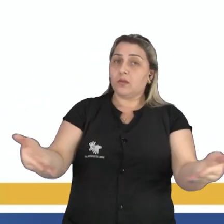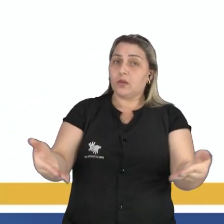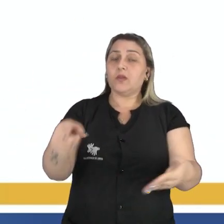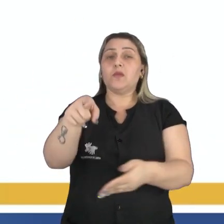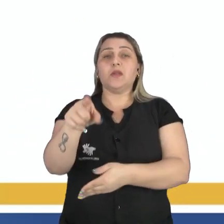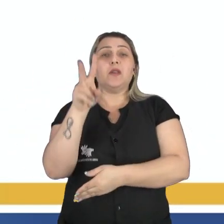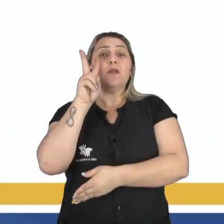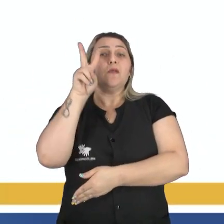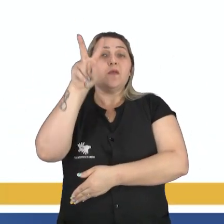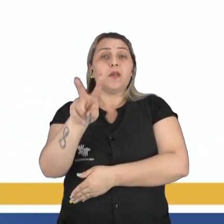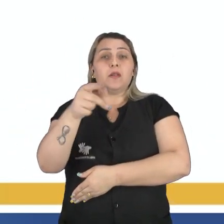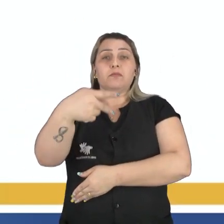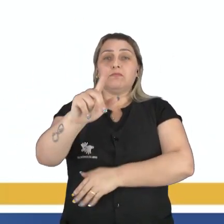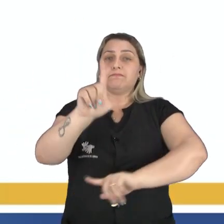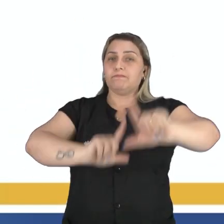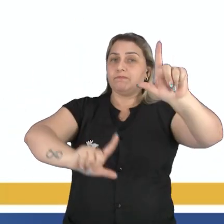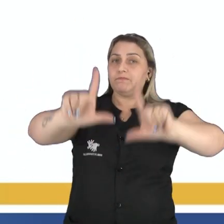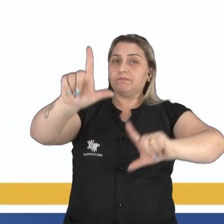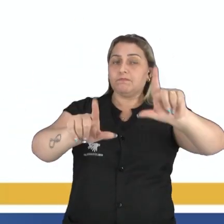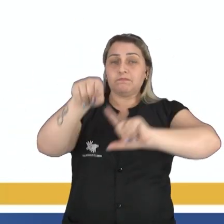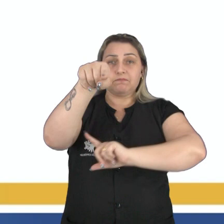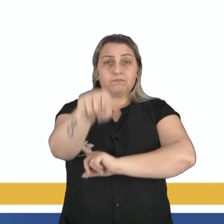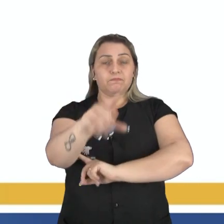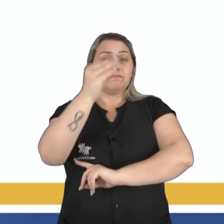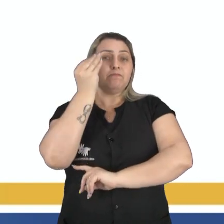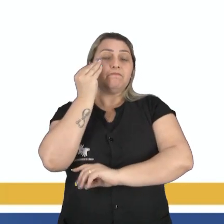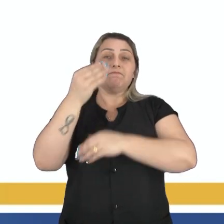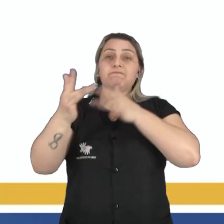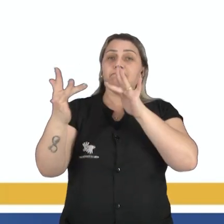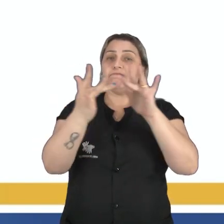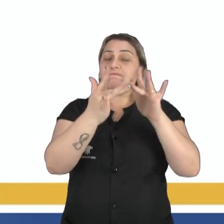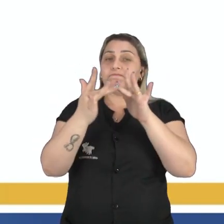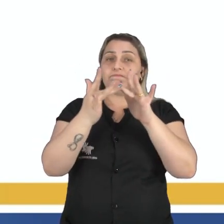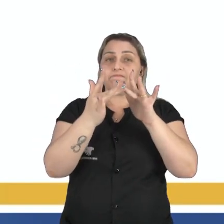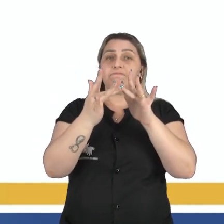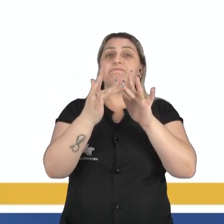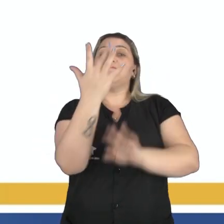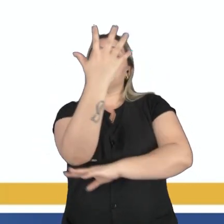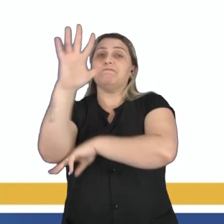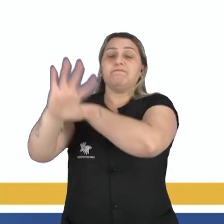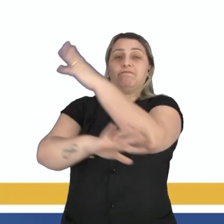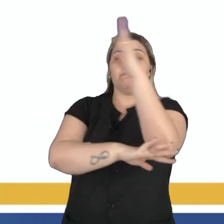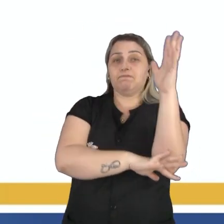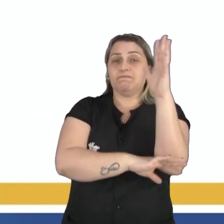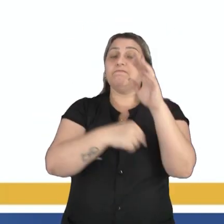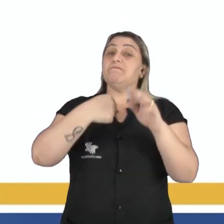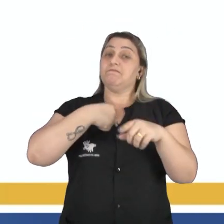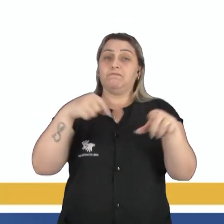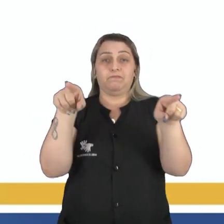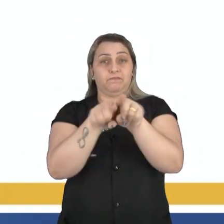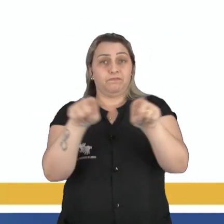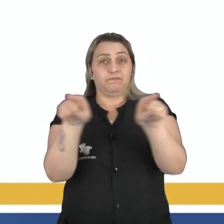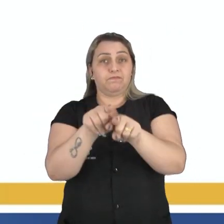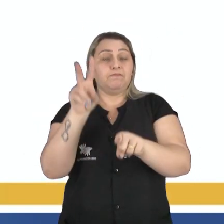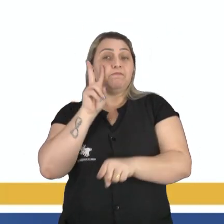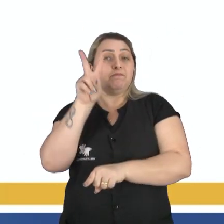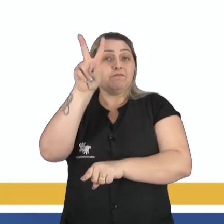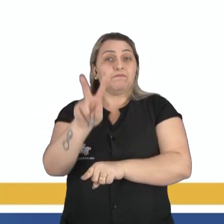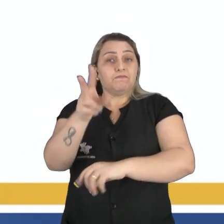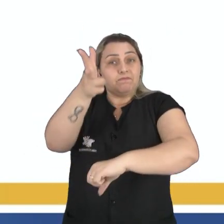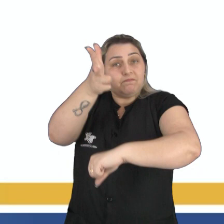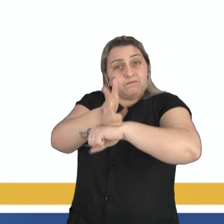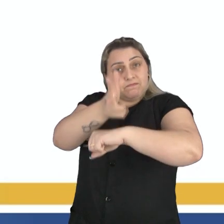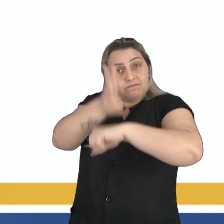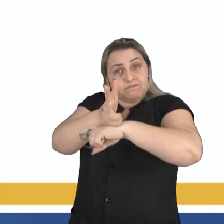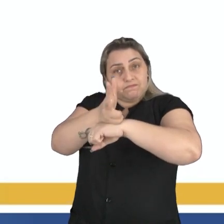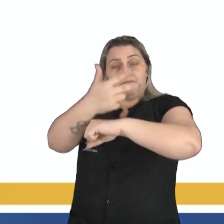você olhando para a sua televisão, você está tendo contato com um elemento da paisagem, assim como eu também, olhando para a câmera que